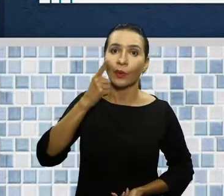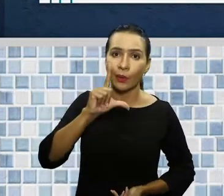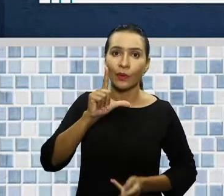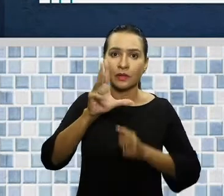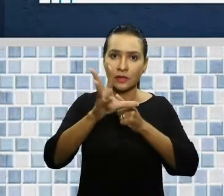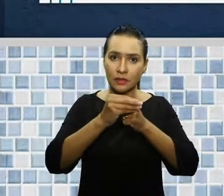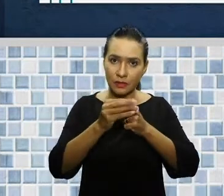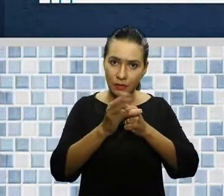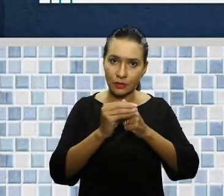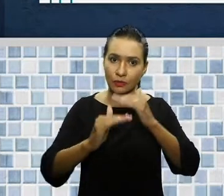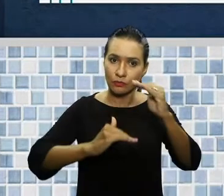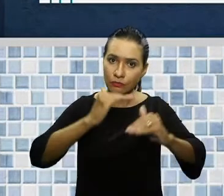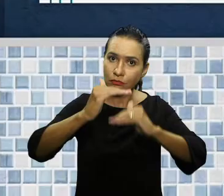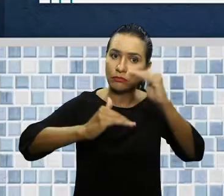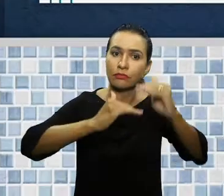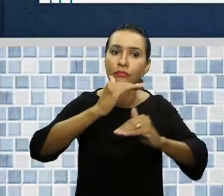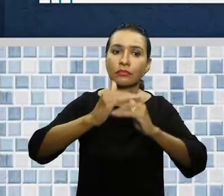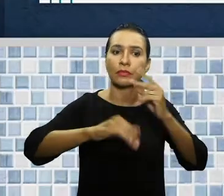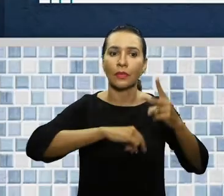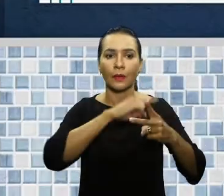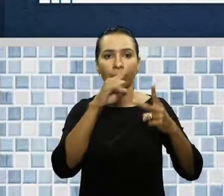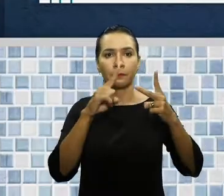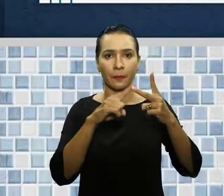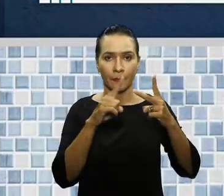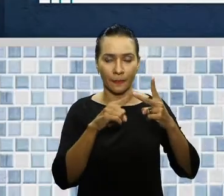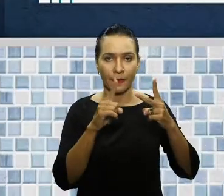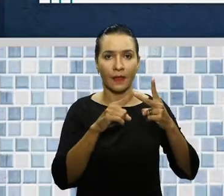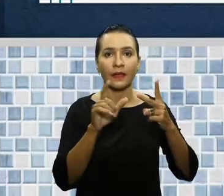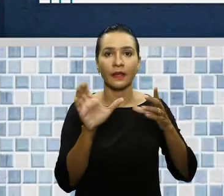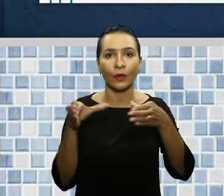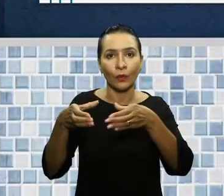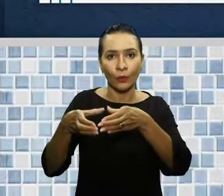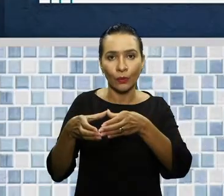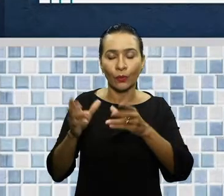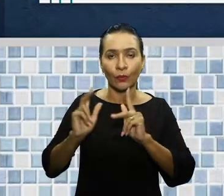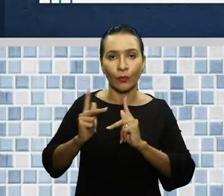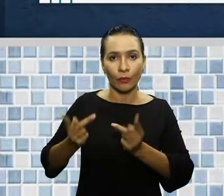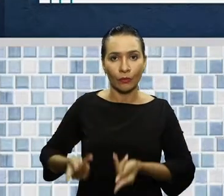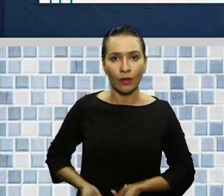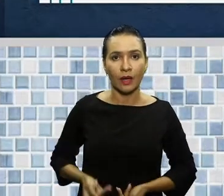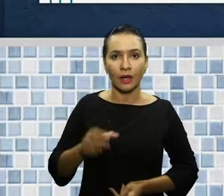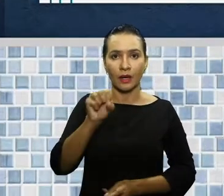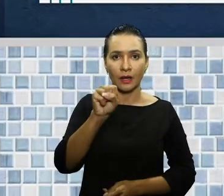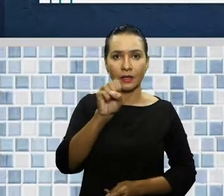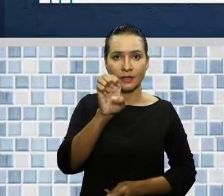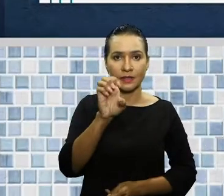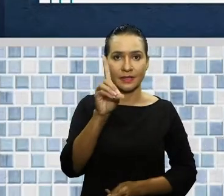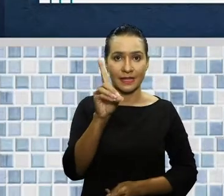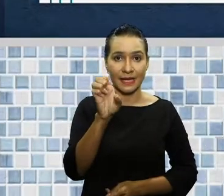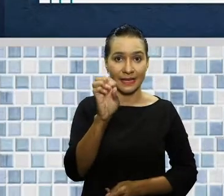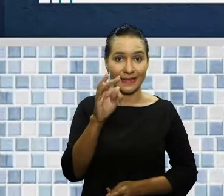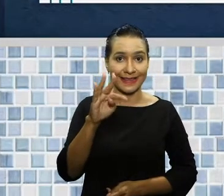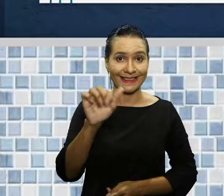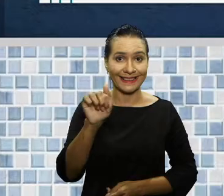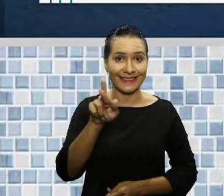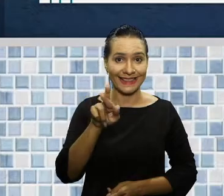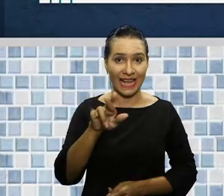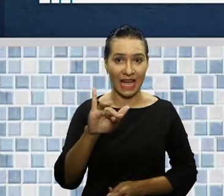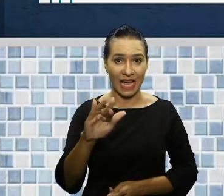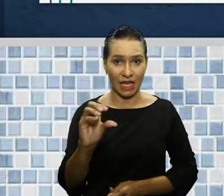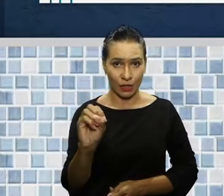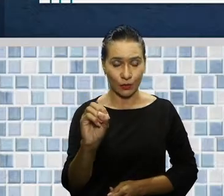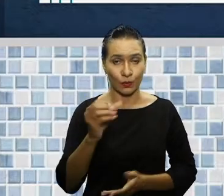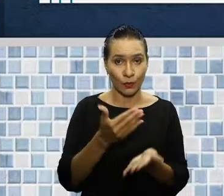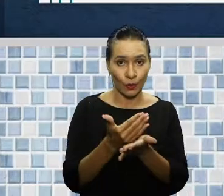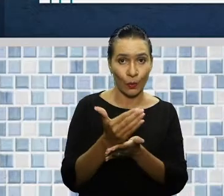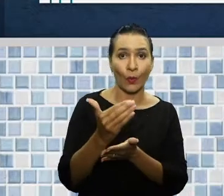conhecimento e com isso a gente vê a figura dos sedentários aparecendo no nosso planeta. Então, quando os